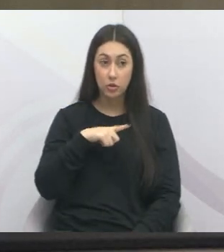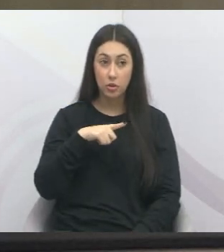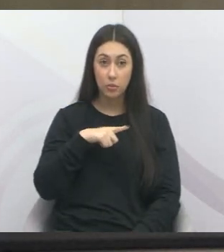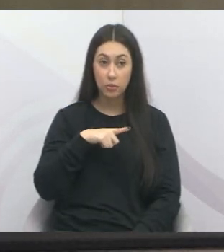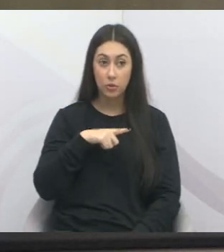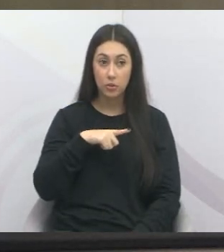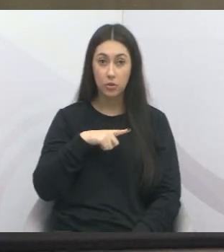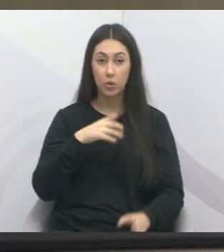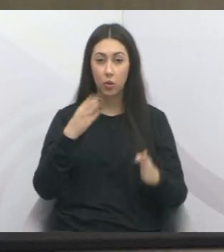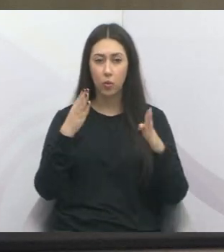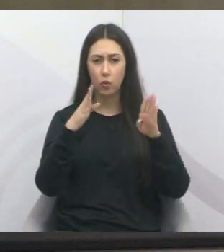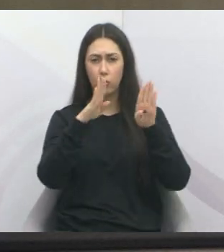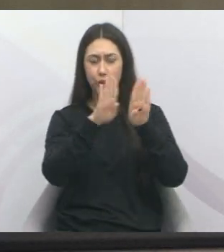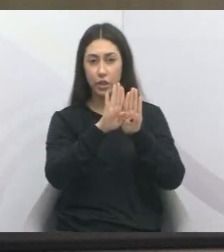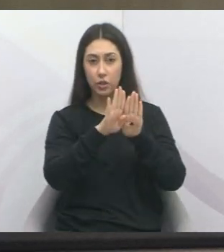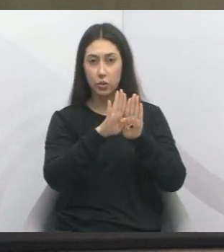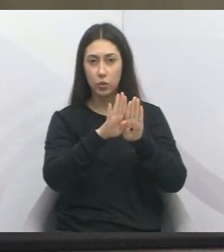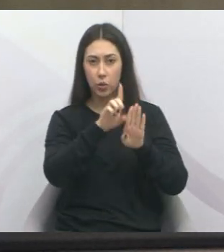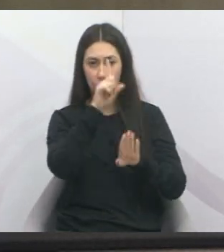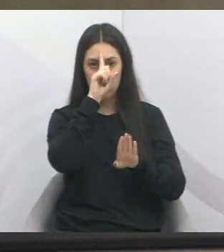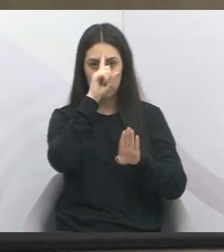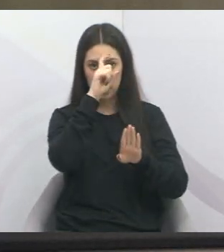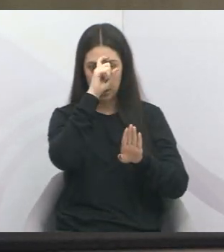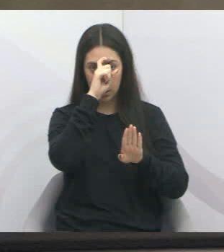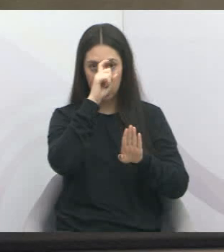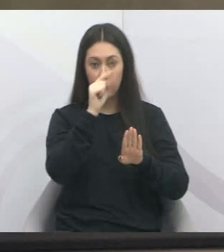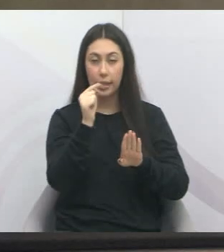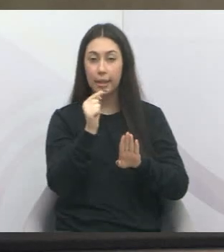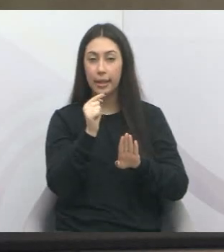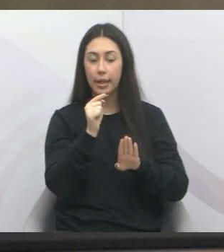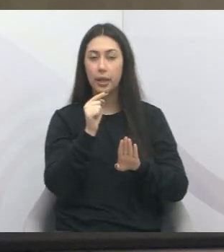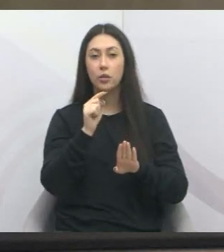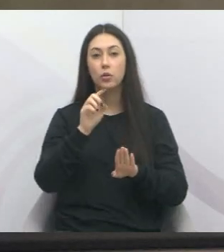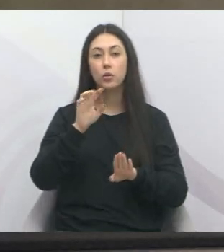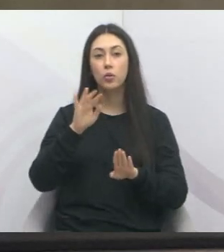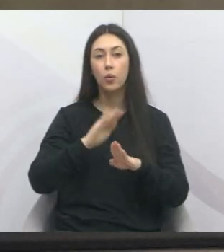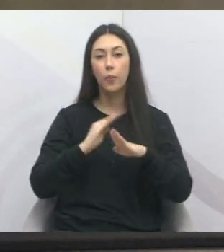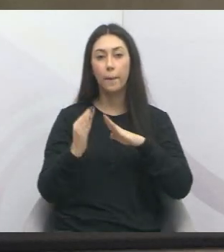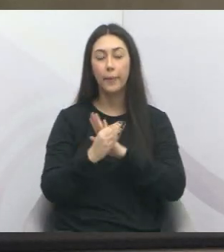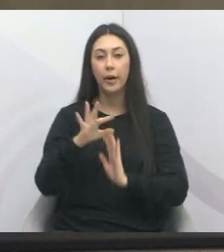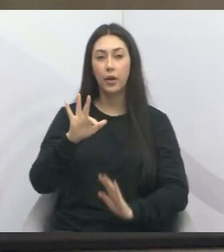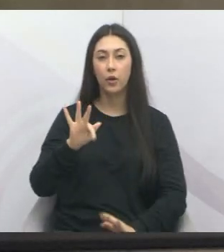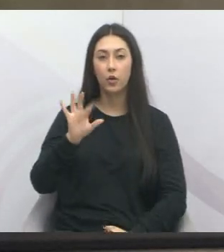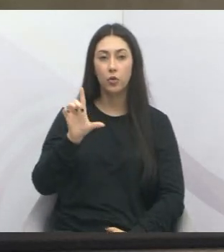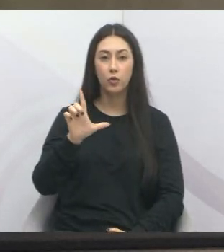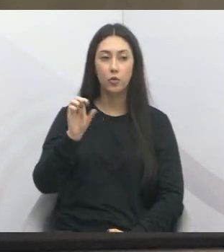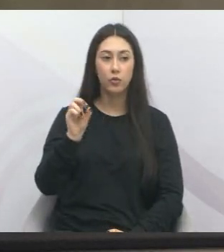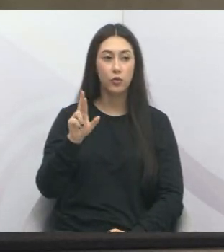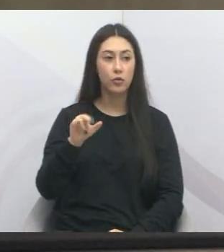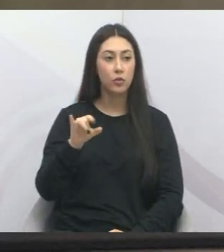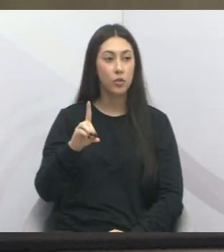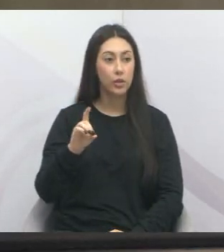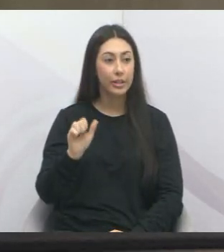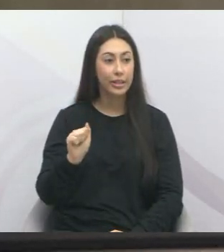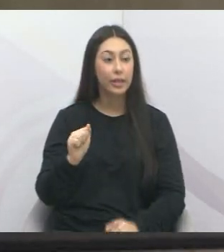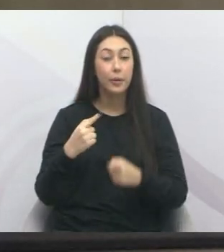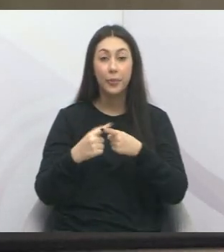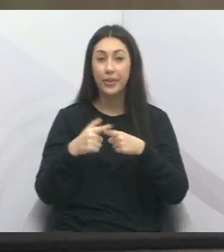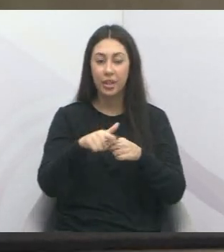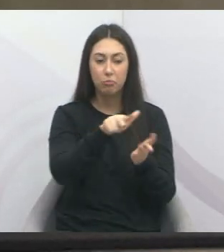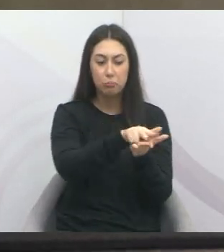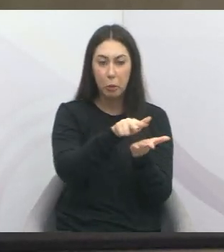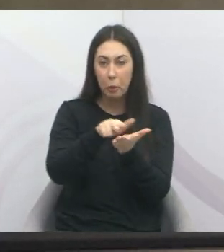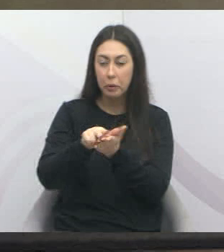o Hospital do Jardim Flórida, né, a nossa unidade de retaguarda, porque não estávamos mais tendo internação.